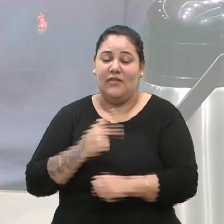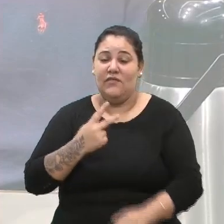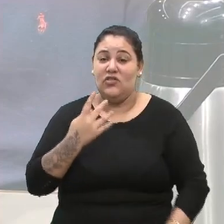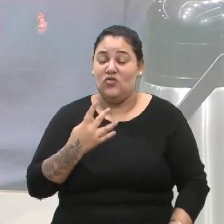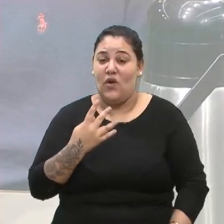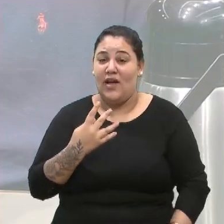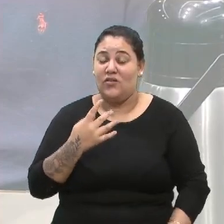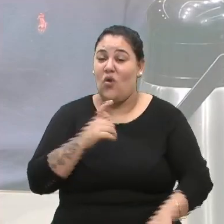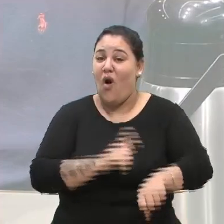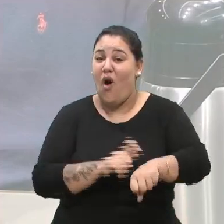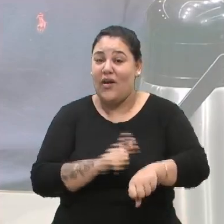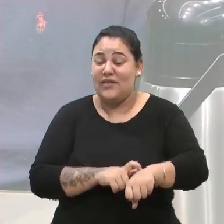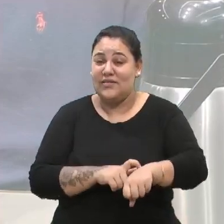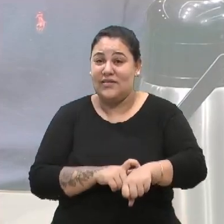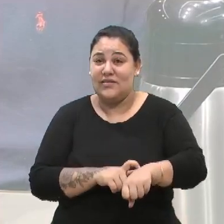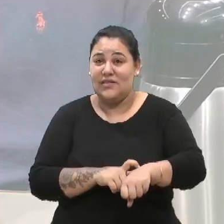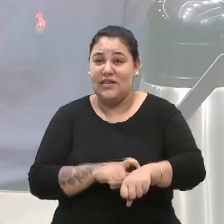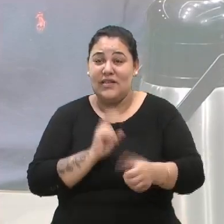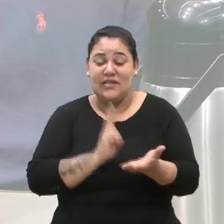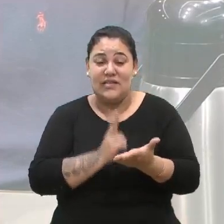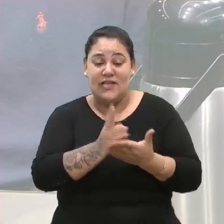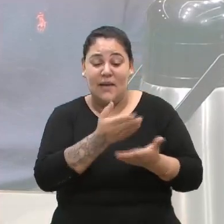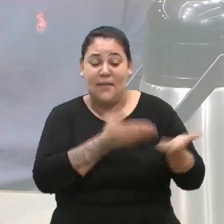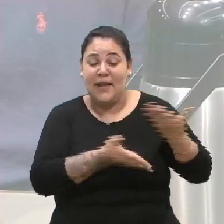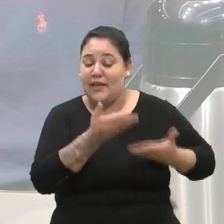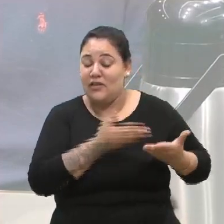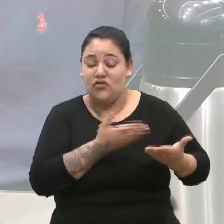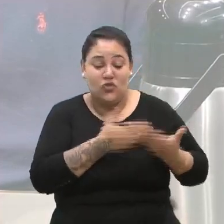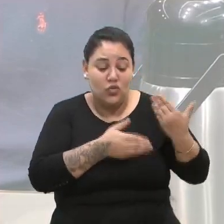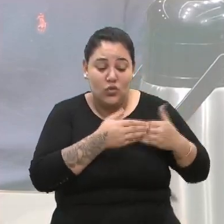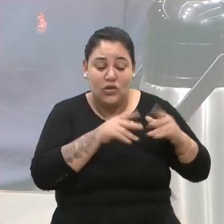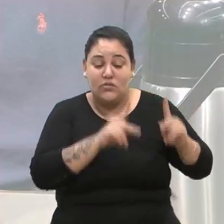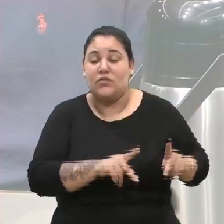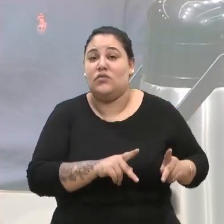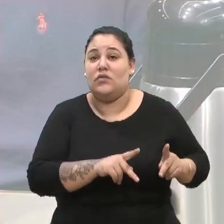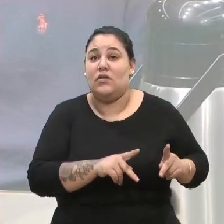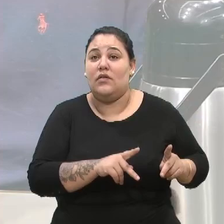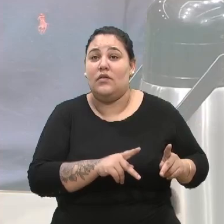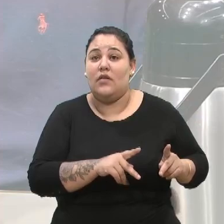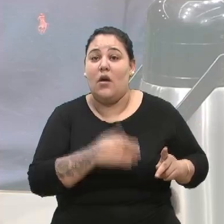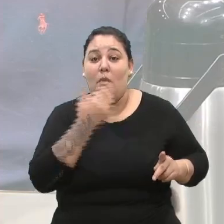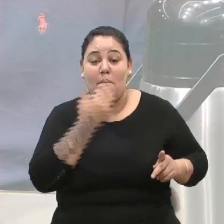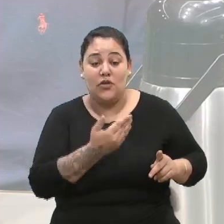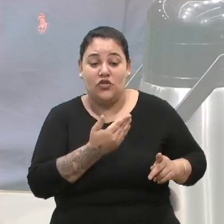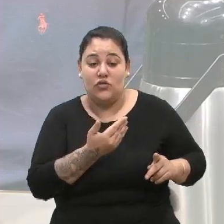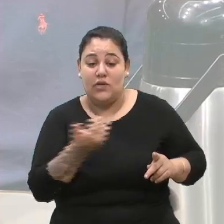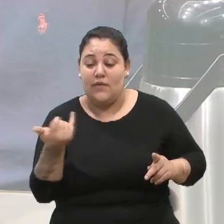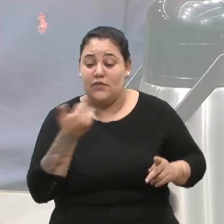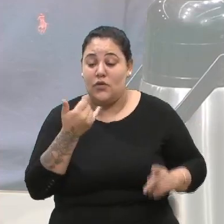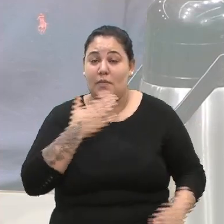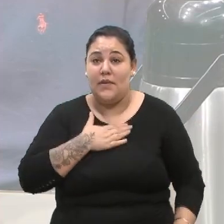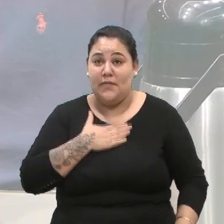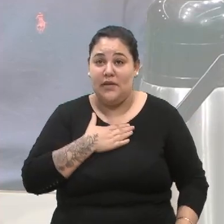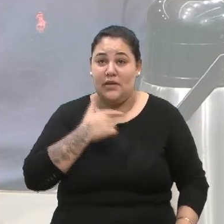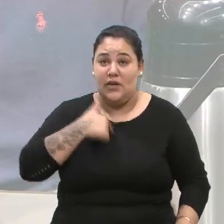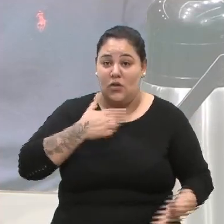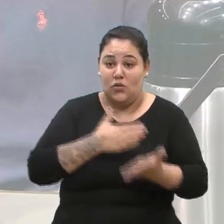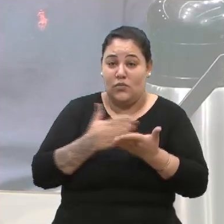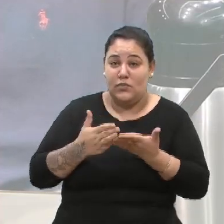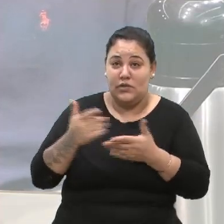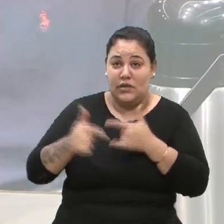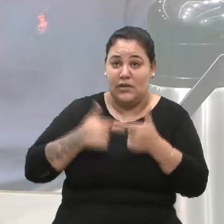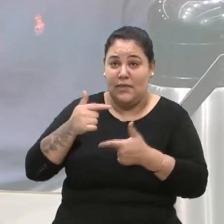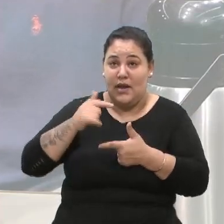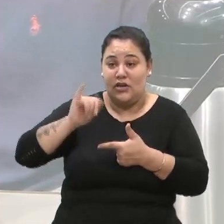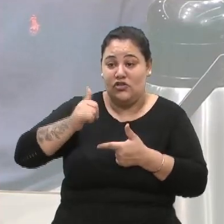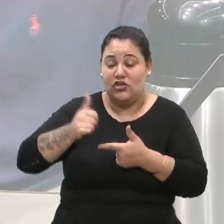ele não deixa de atender ninguém nas suas 24 horas. E foi um pedido que ele me fez quando eu assumi a chefia de gabinete em janeiro